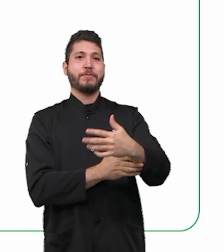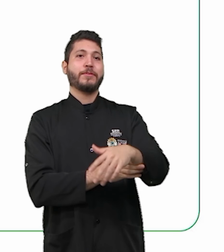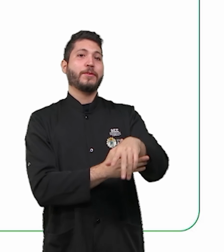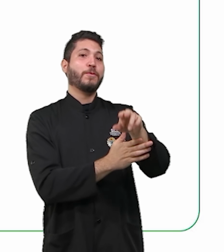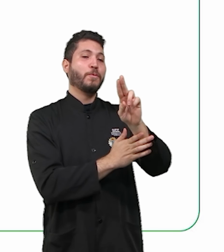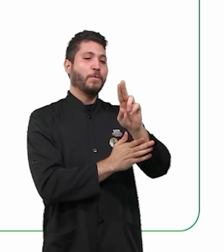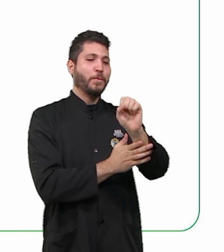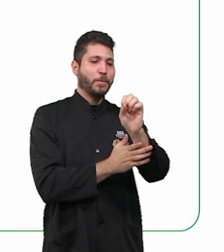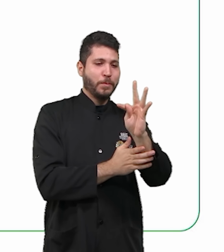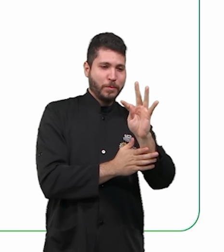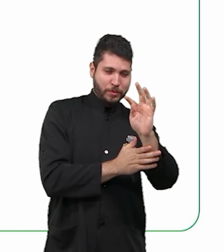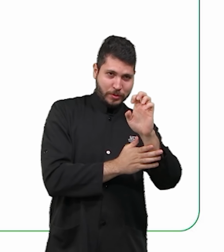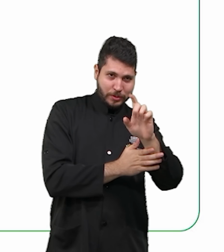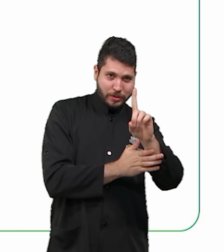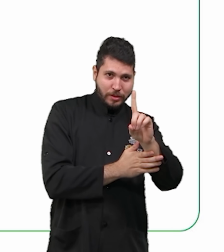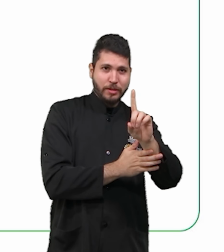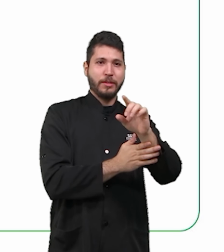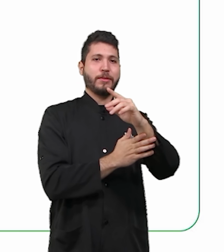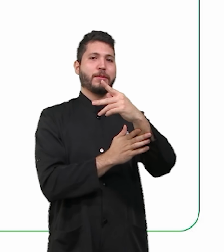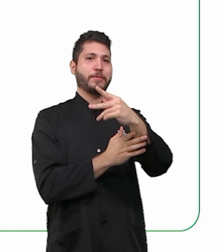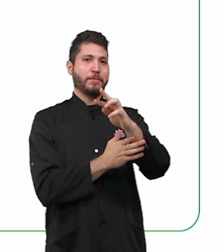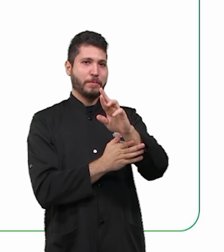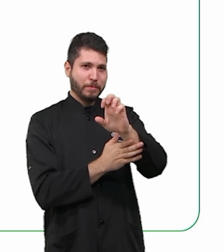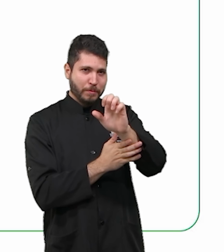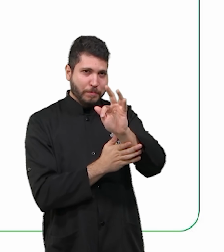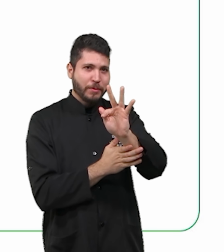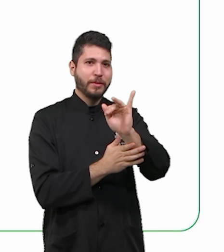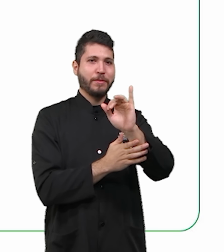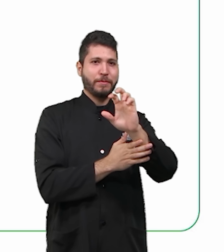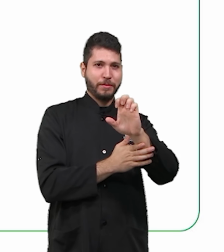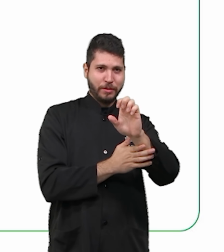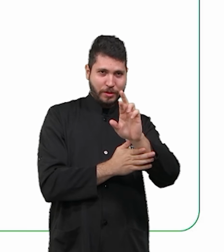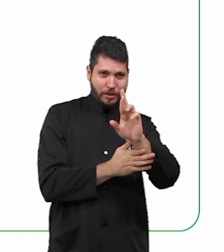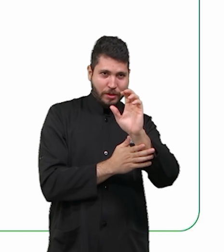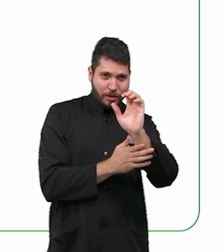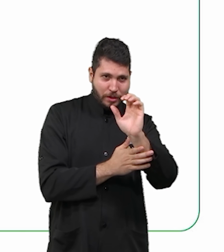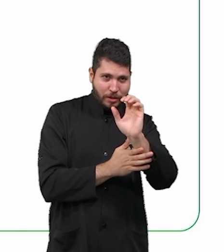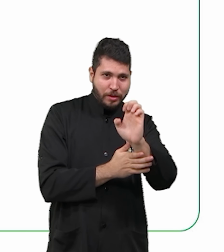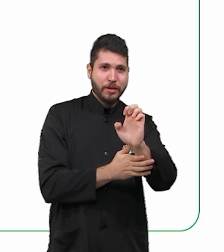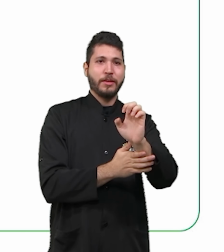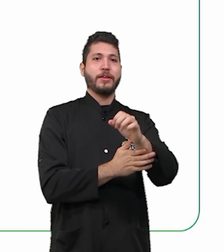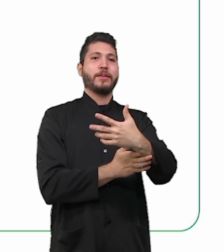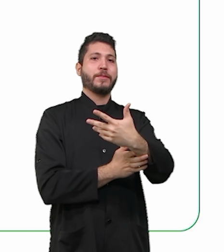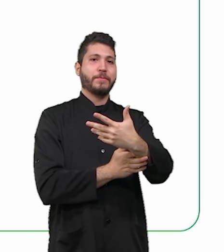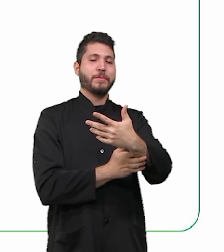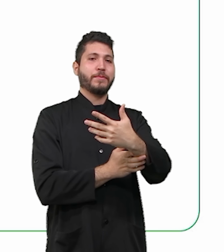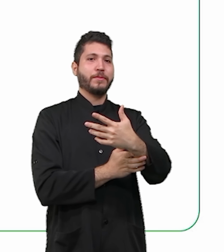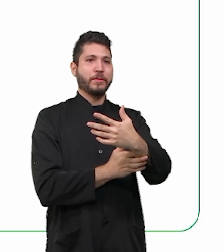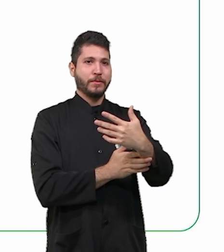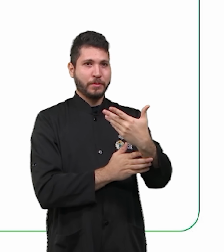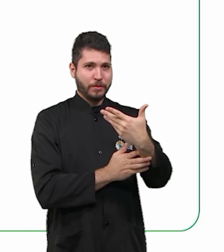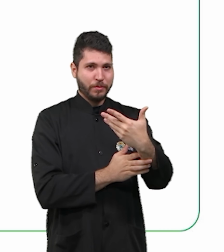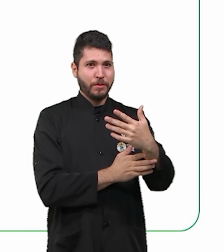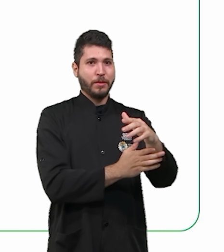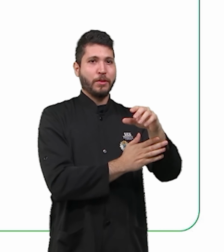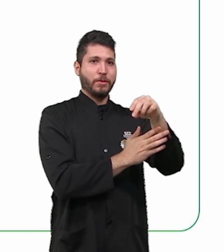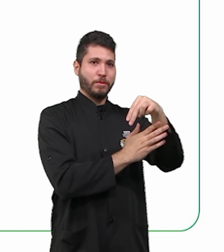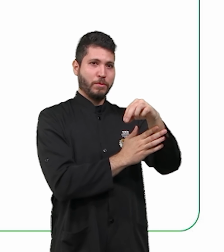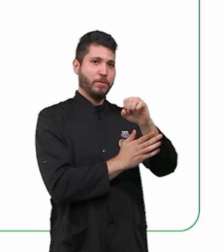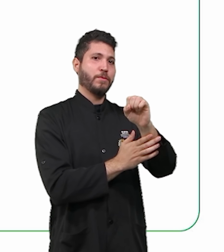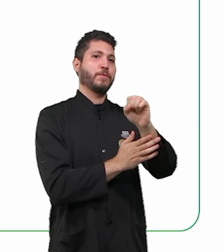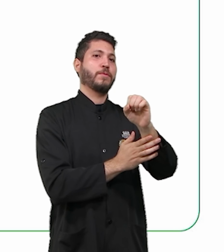nosotros preferimos, vosotros preferís, ellas, ellos